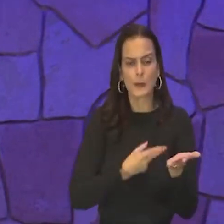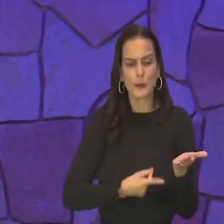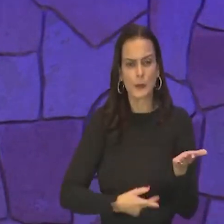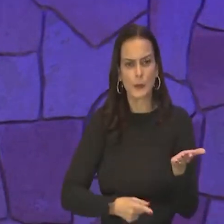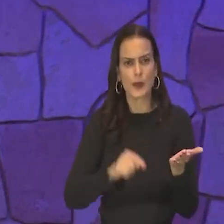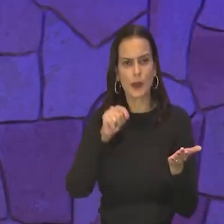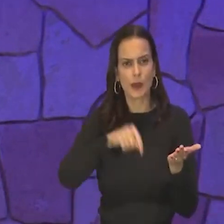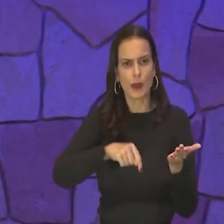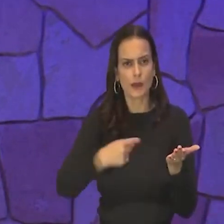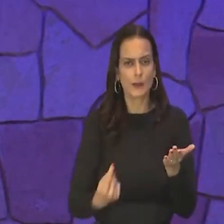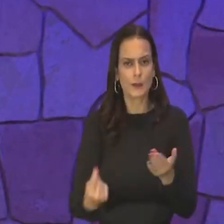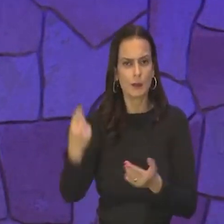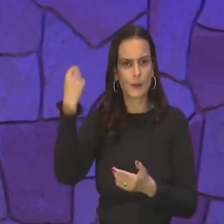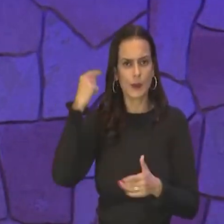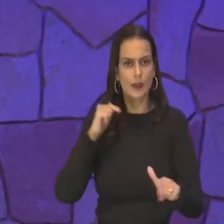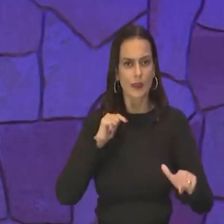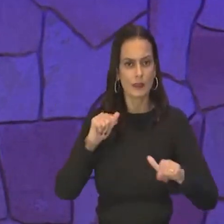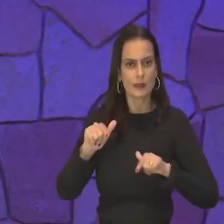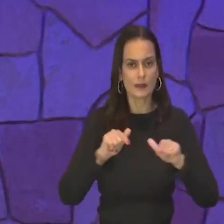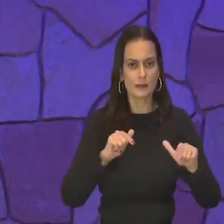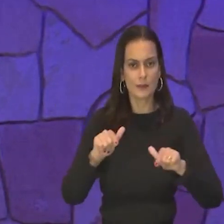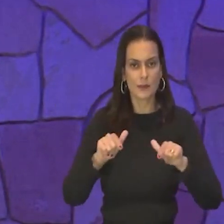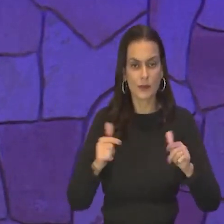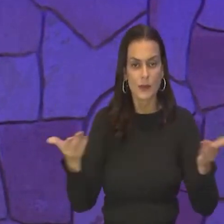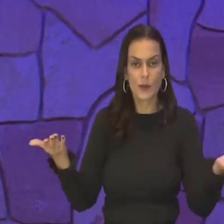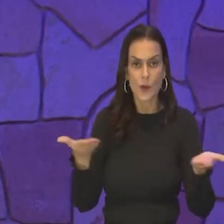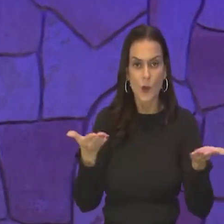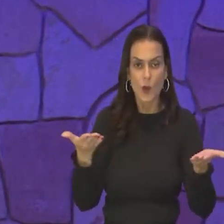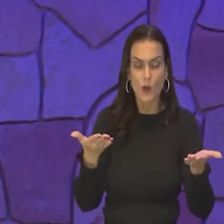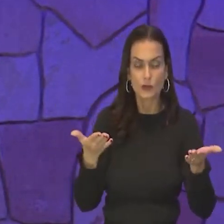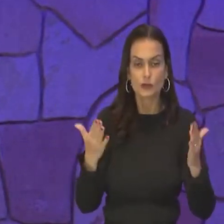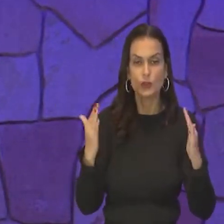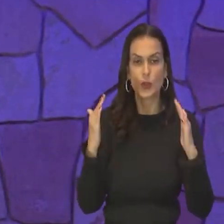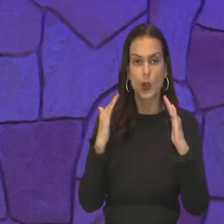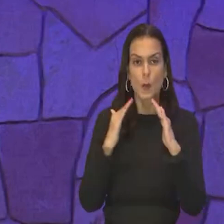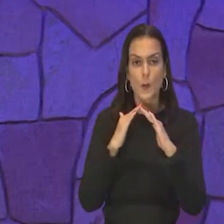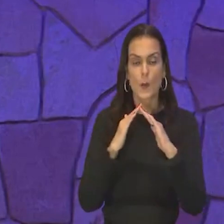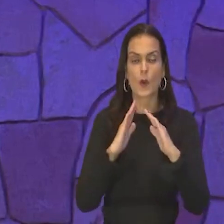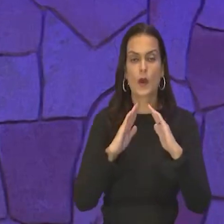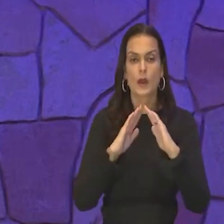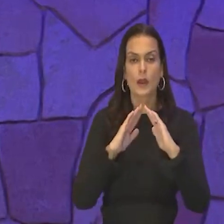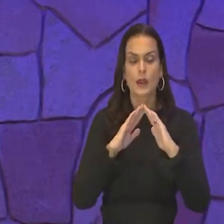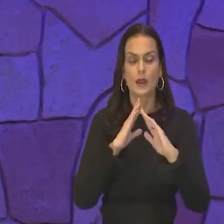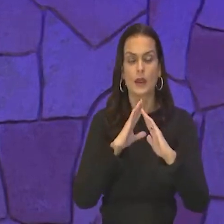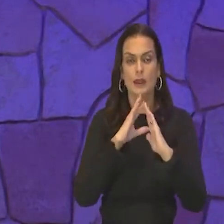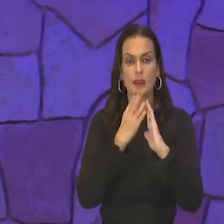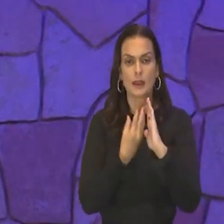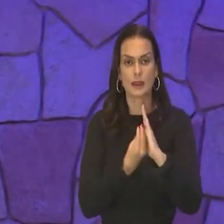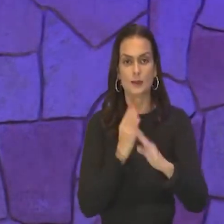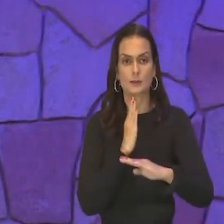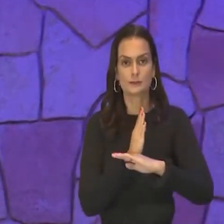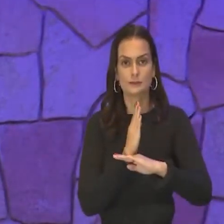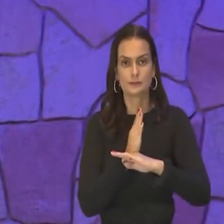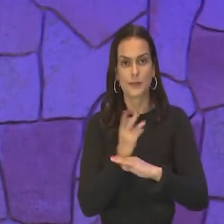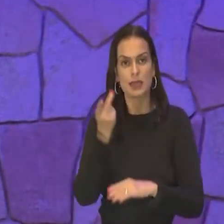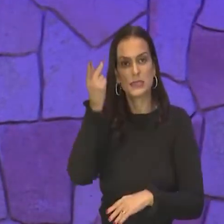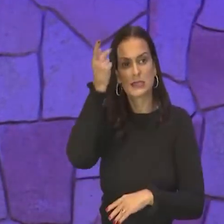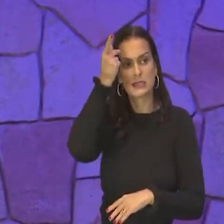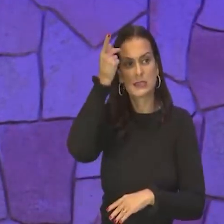tempo aqui, trabalhou, e ele hoje é membro da Igreja Batista da Penha, lá em São